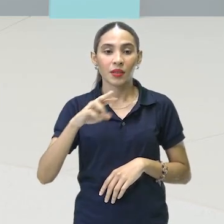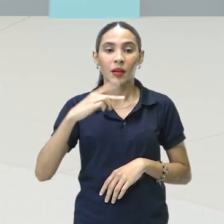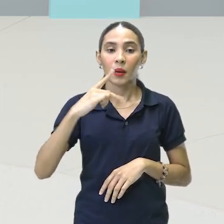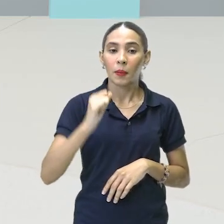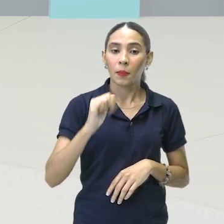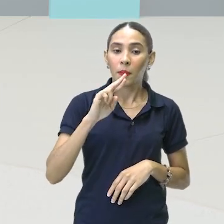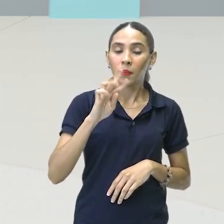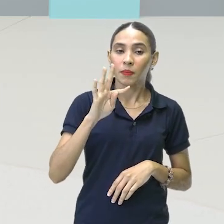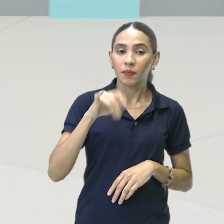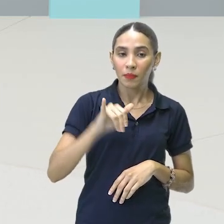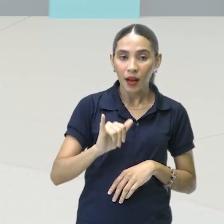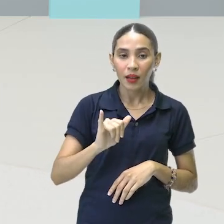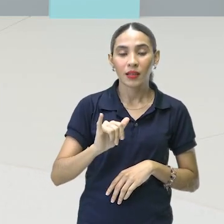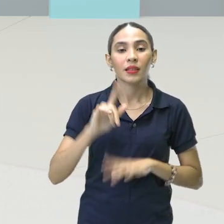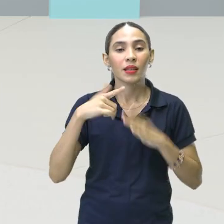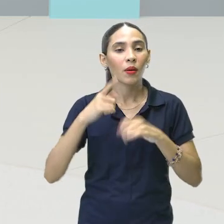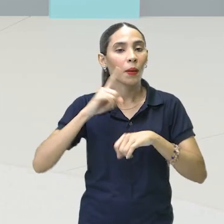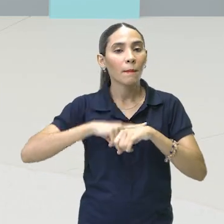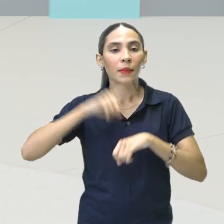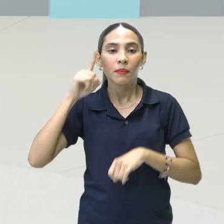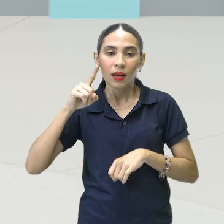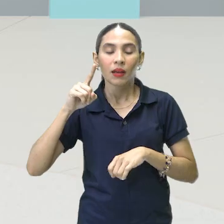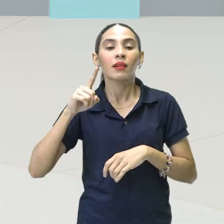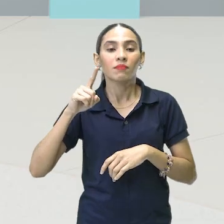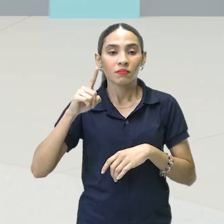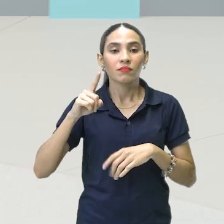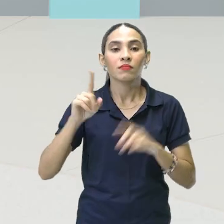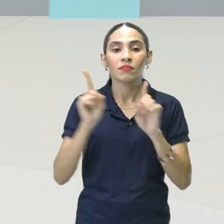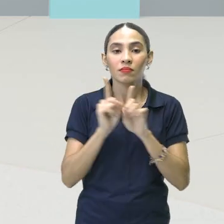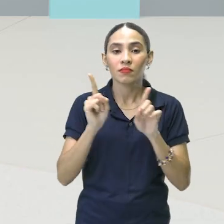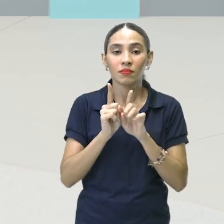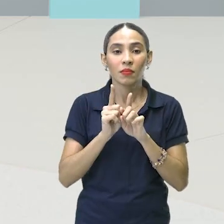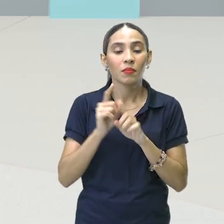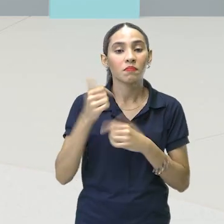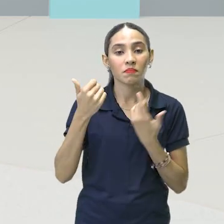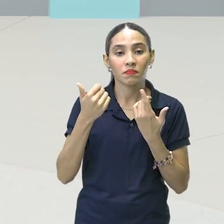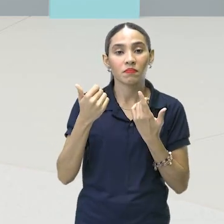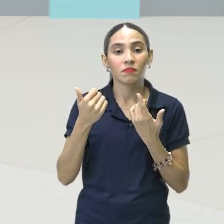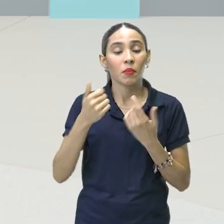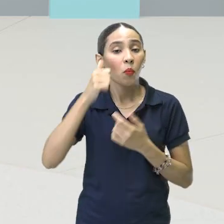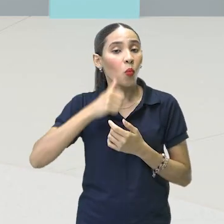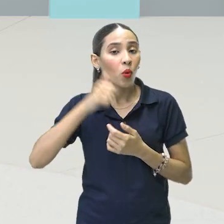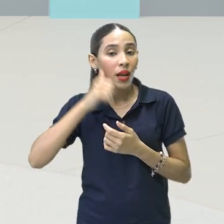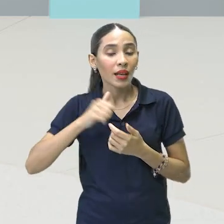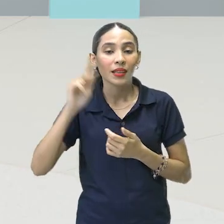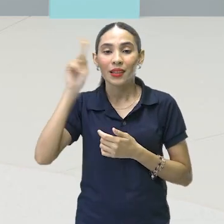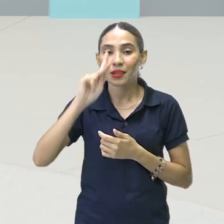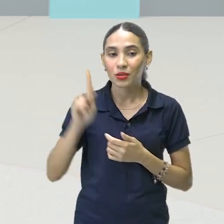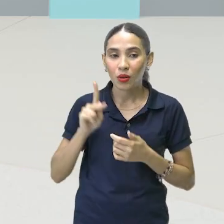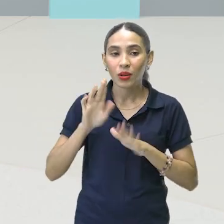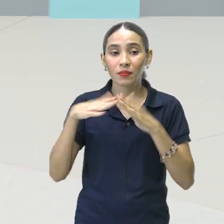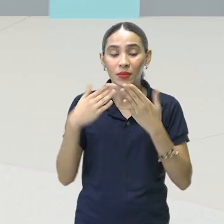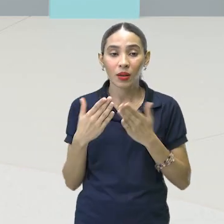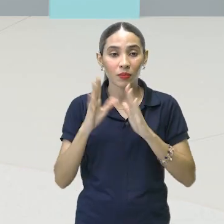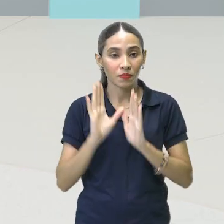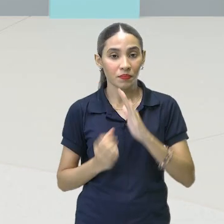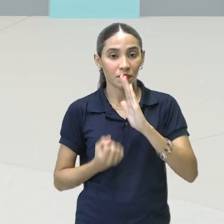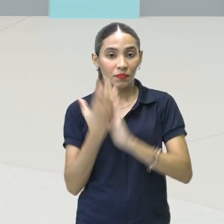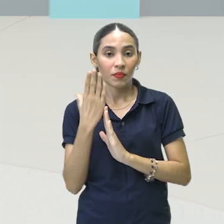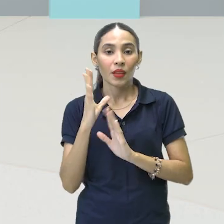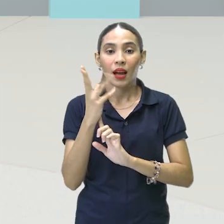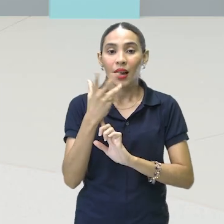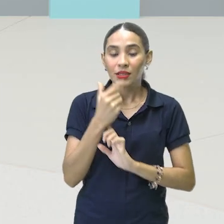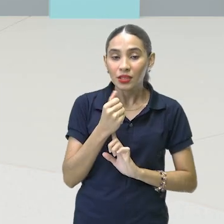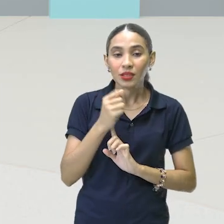Chicago. Então, The Dinner Party foi a primeira grande obra feminista da história. Na